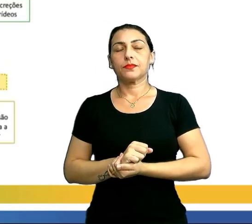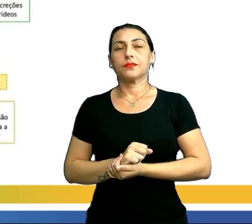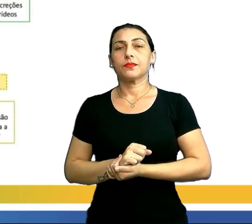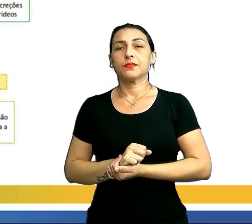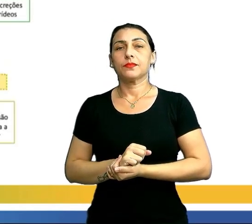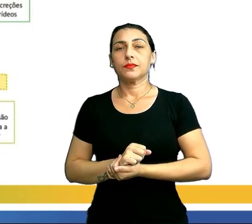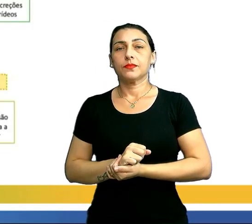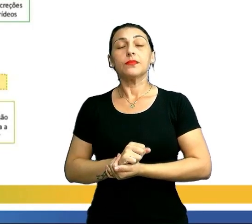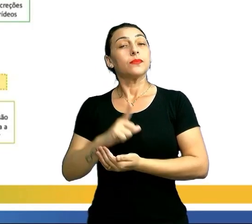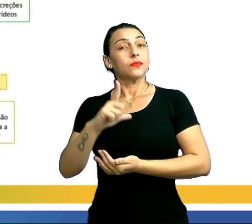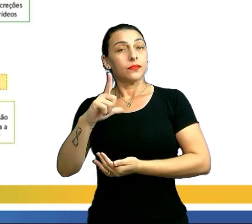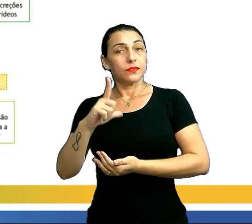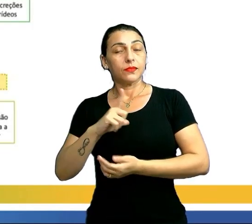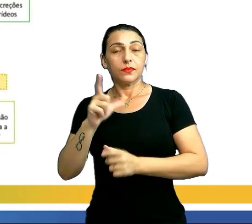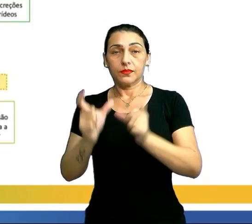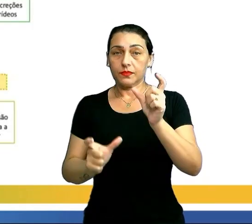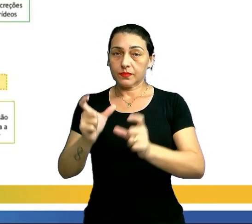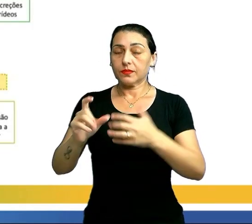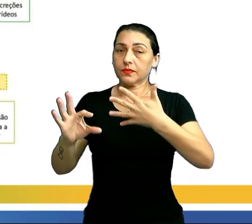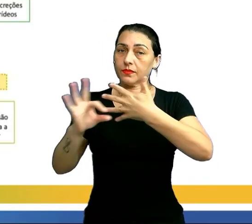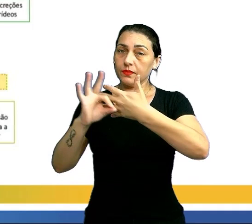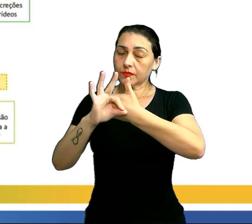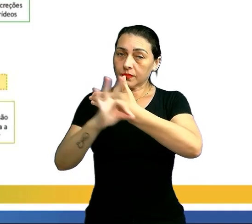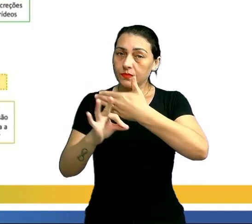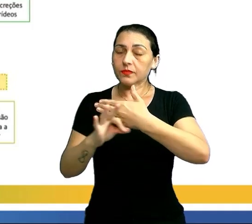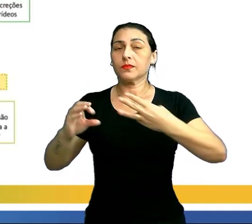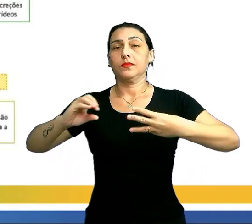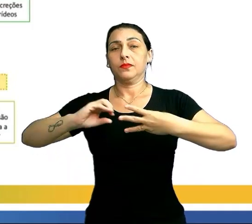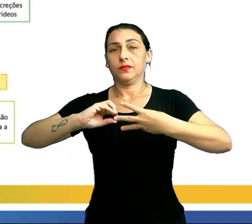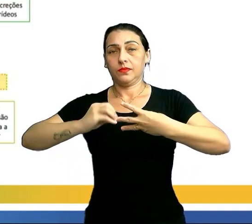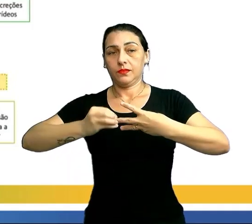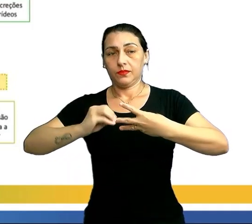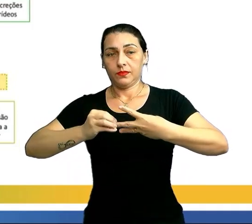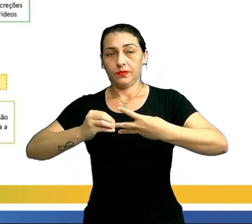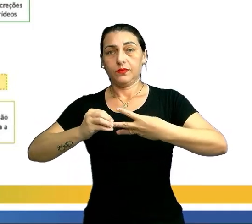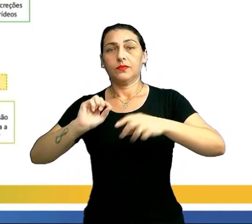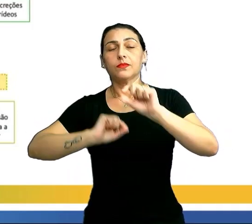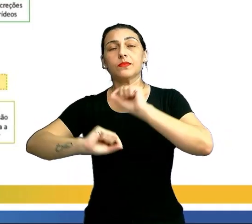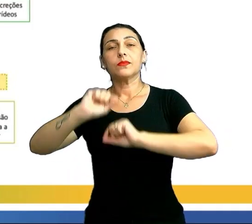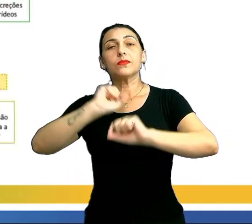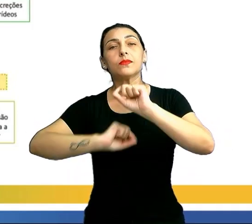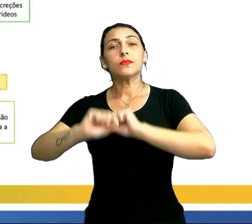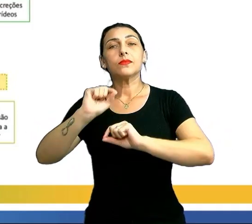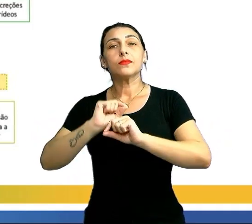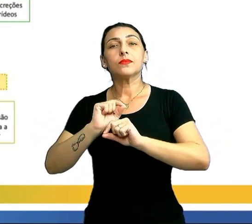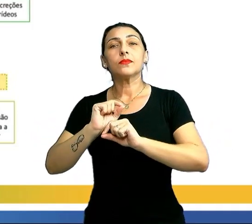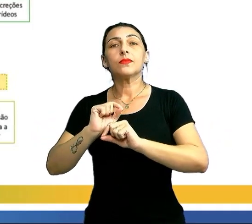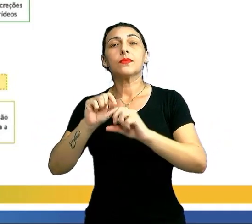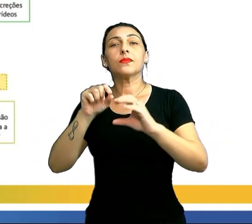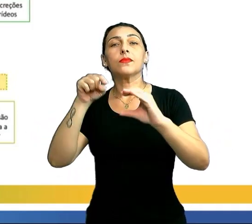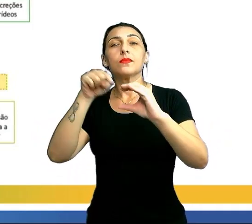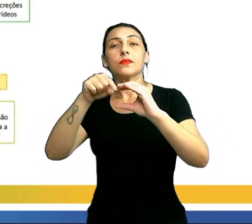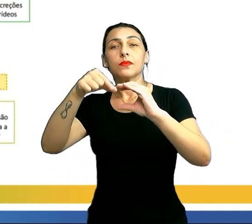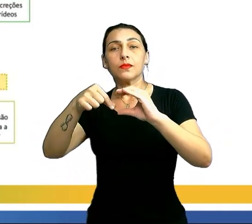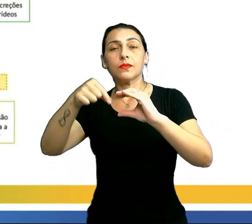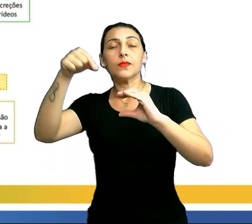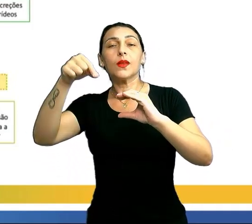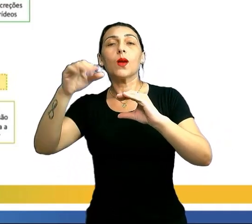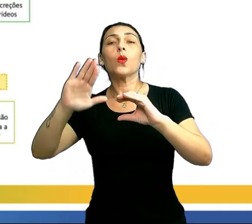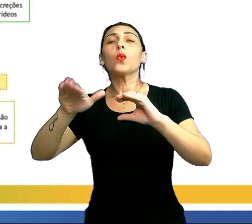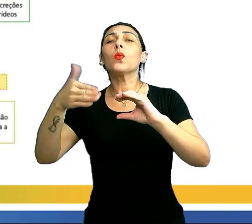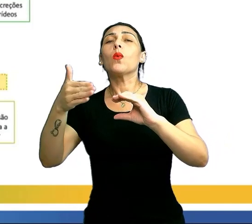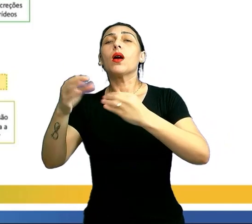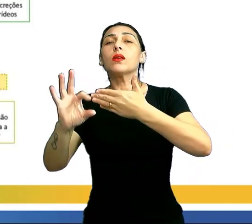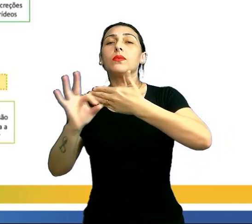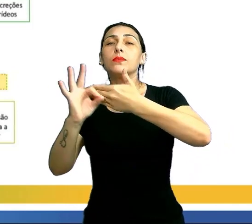Os seres que possuem organelas celulares são os seres eucariontes. E quais são